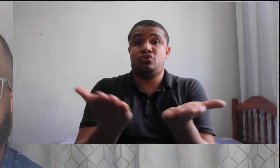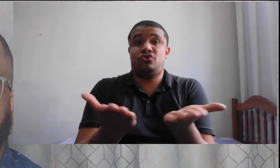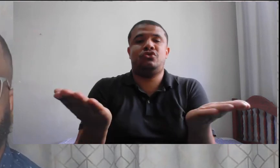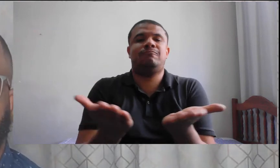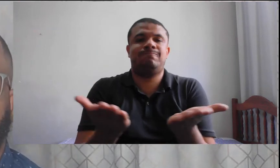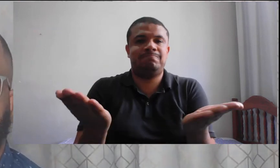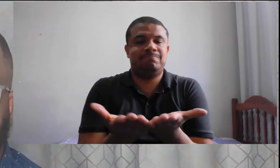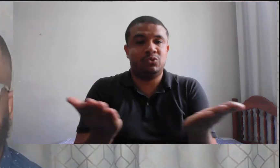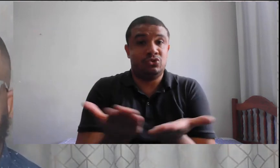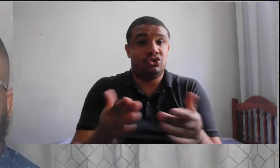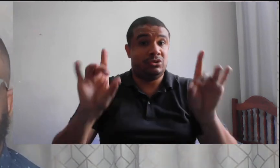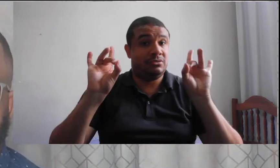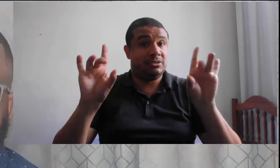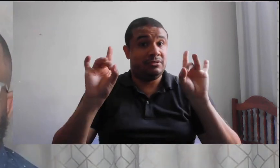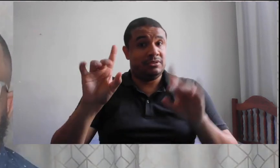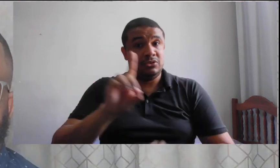Hoje é o dia.